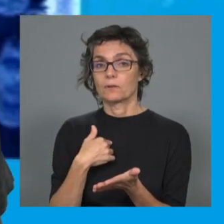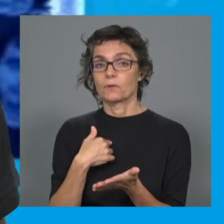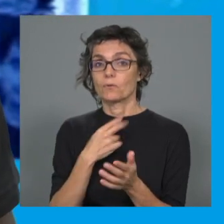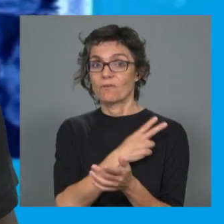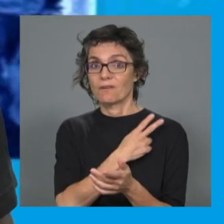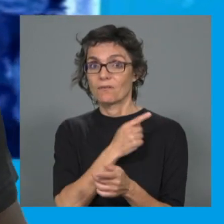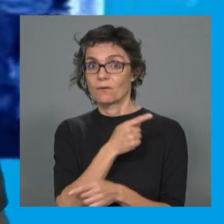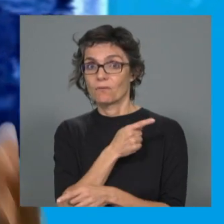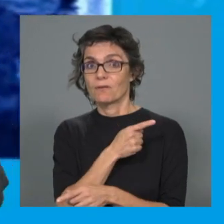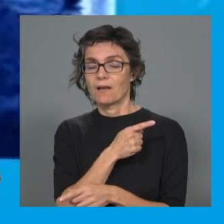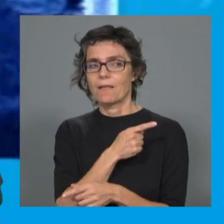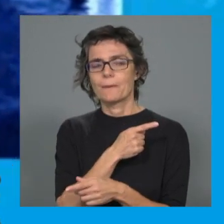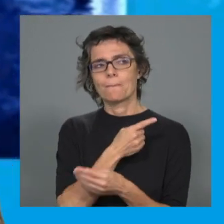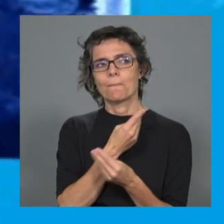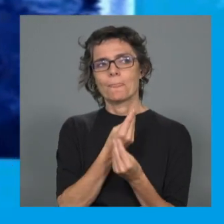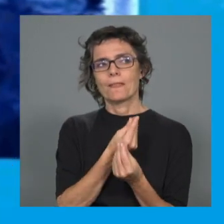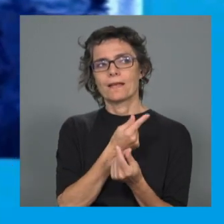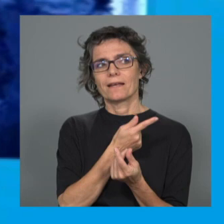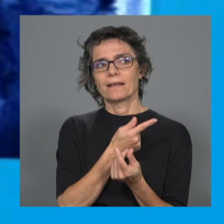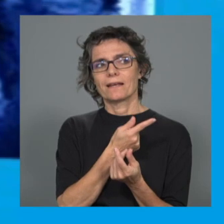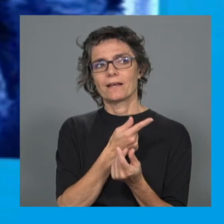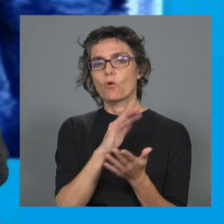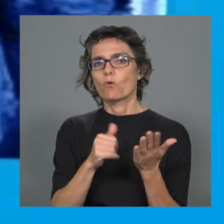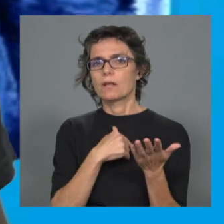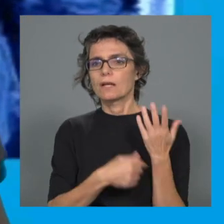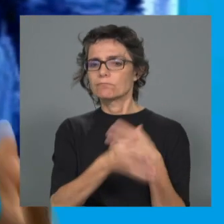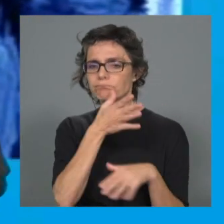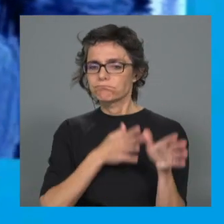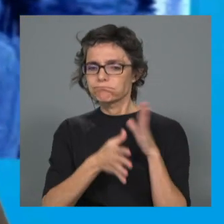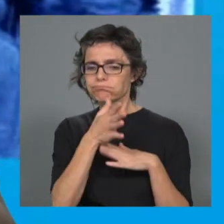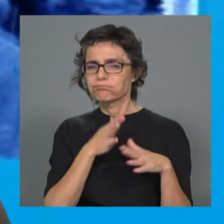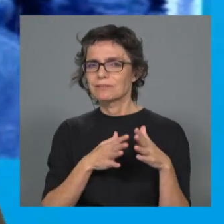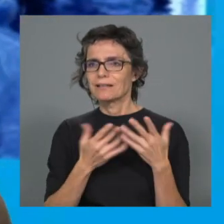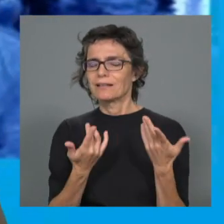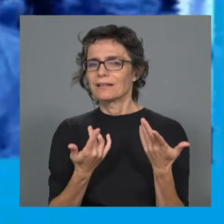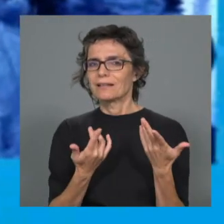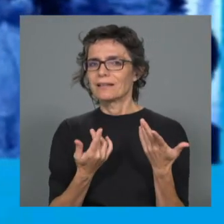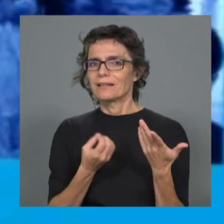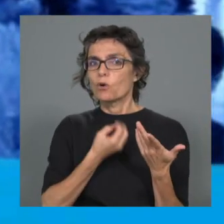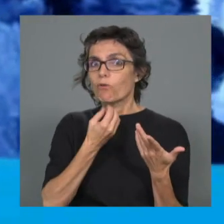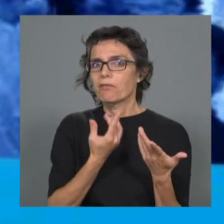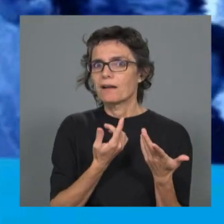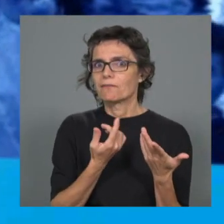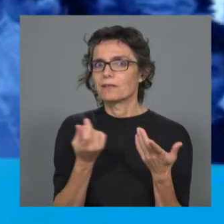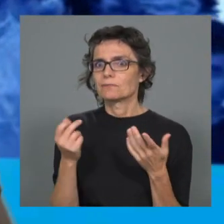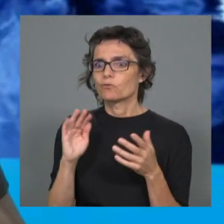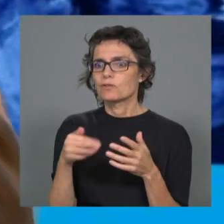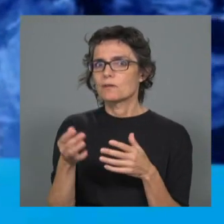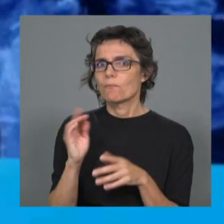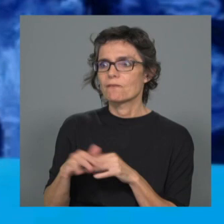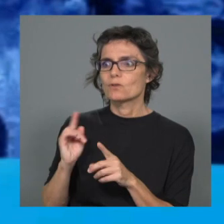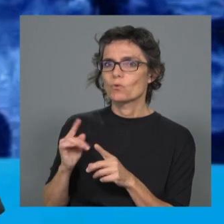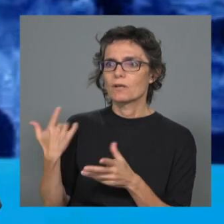faculdade, a forma como contavam e descreviam, e comecei a interessar-me mais, a tentar descobrir e a pesquisar.